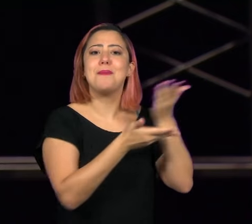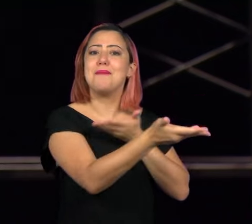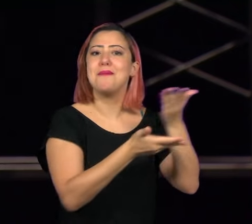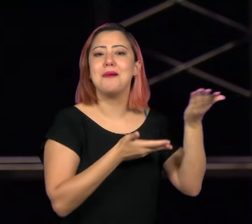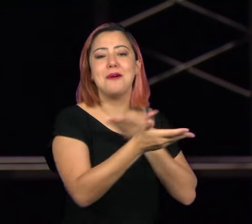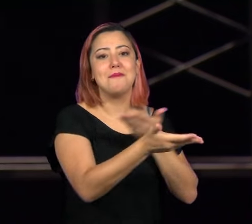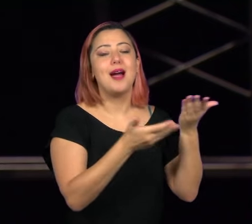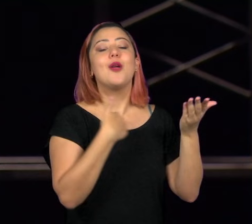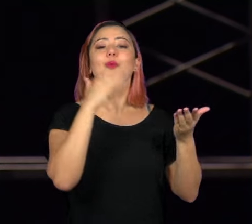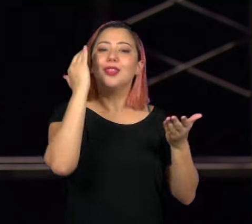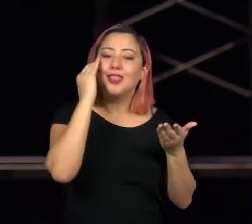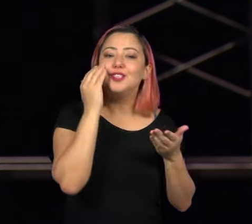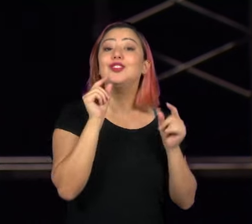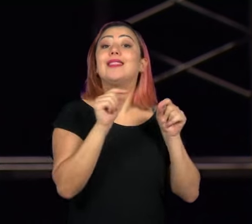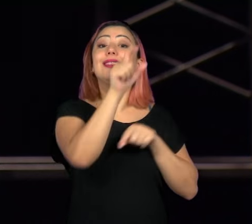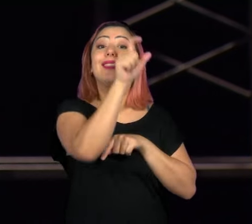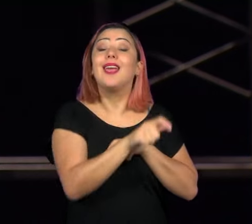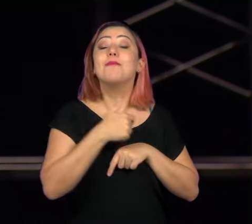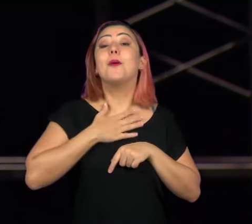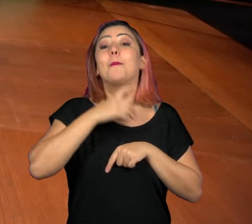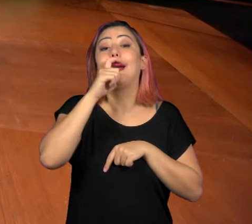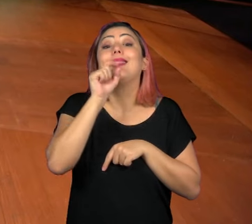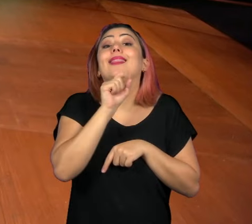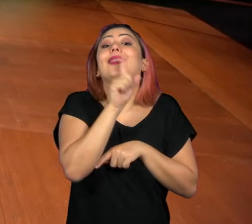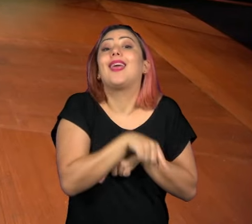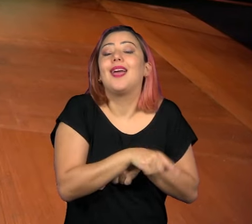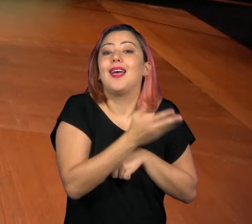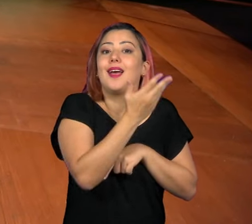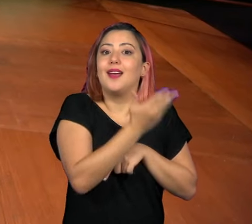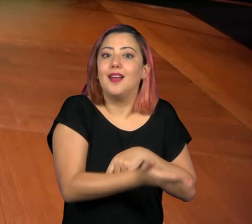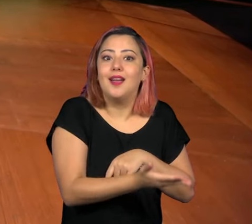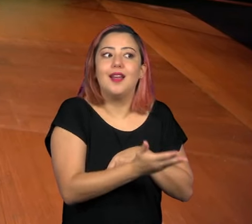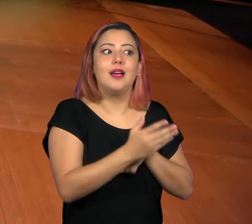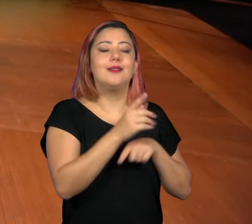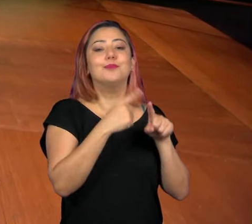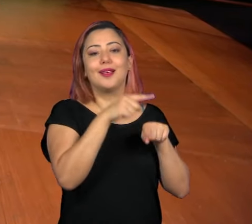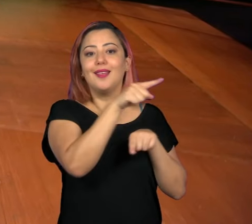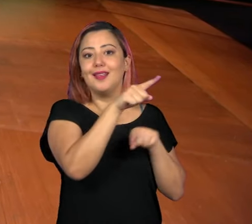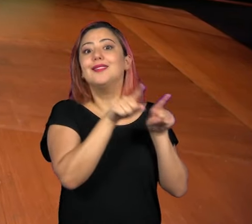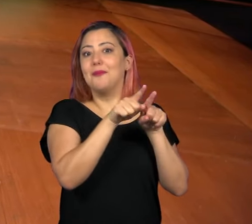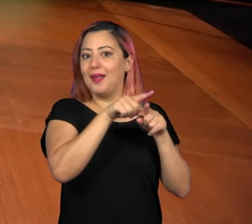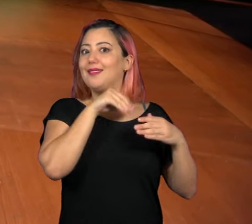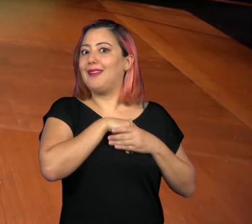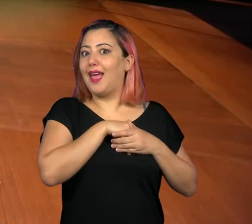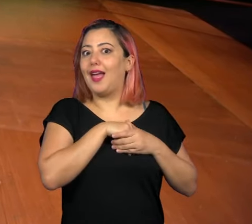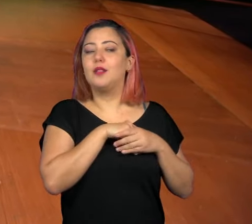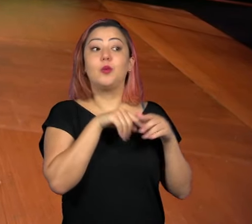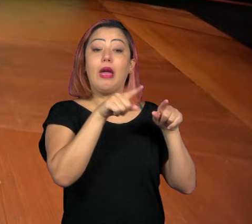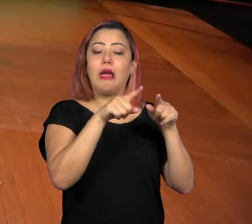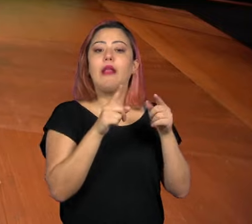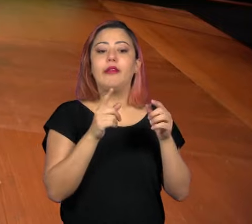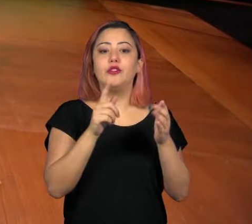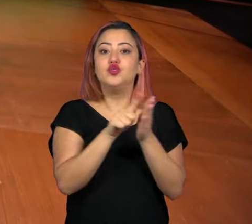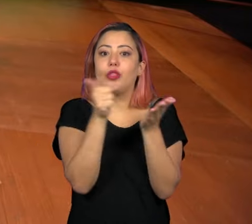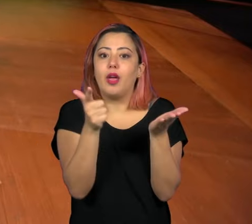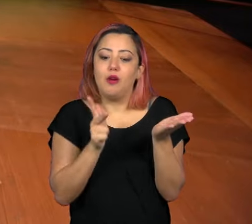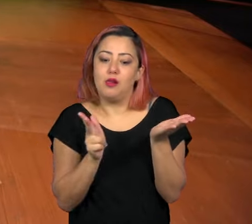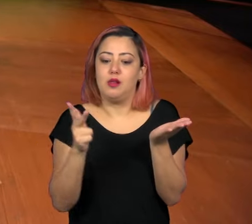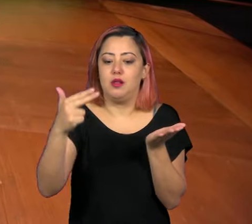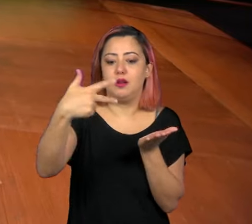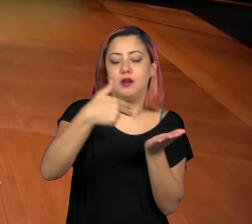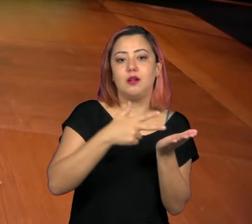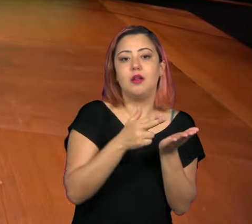era aquele homem. Entende? Aquele homem que guardava os recortes dos jornais, ele queria que eu